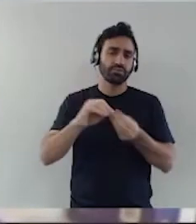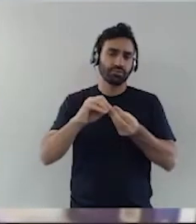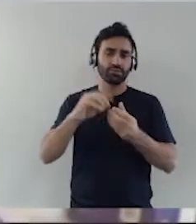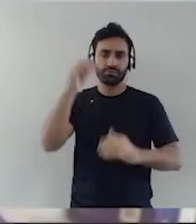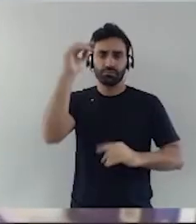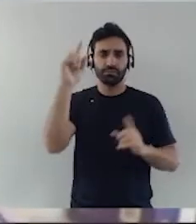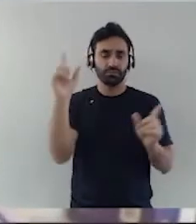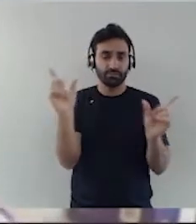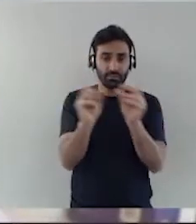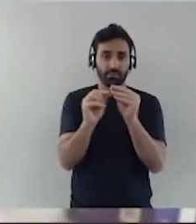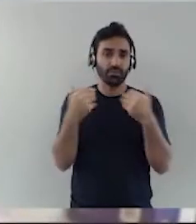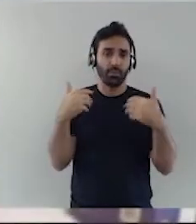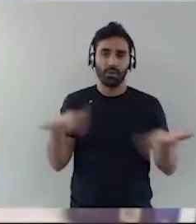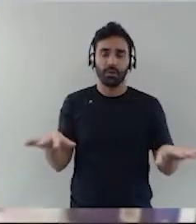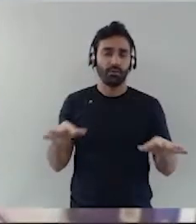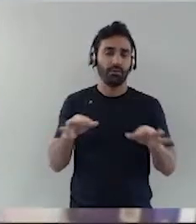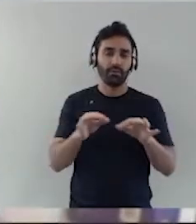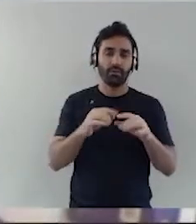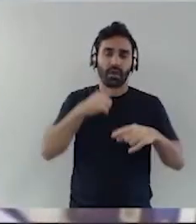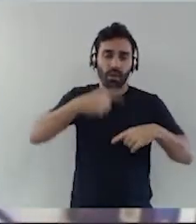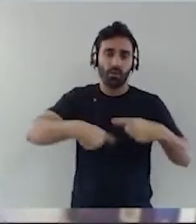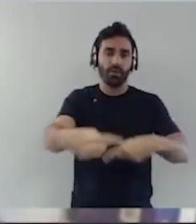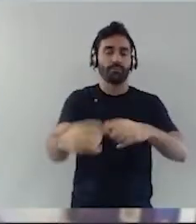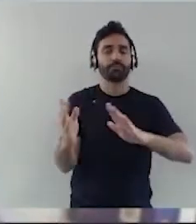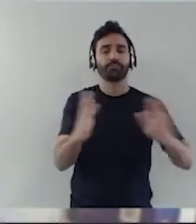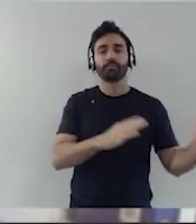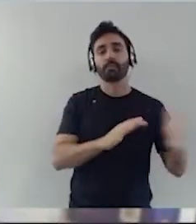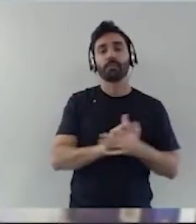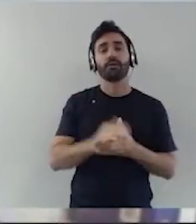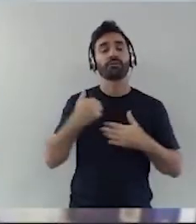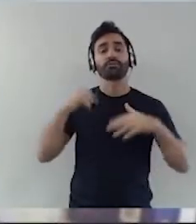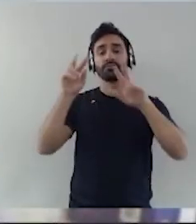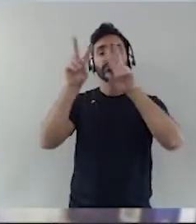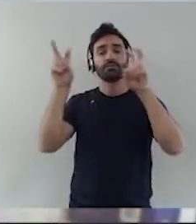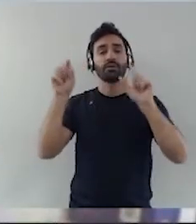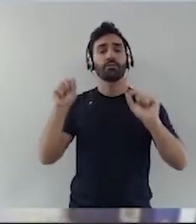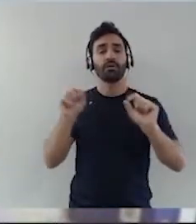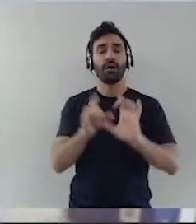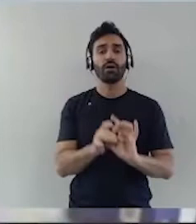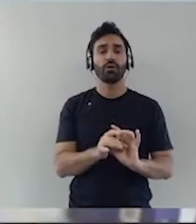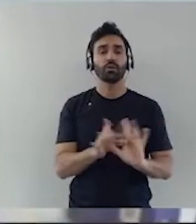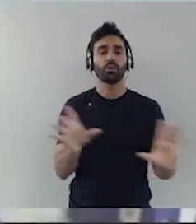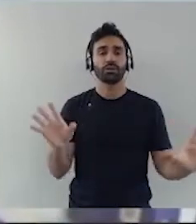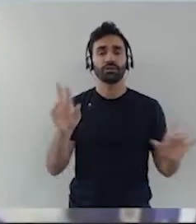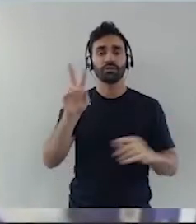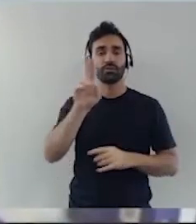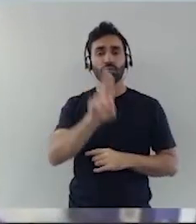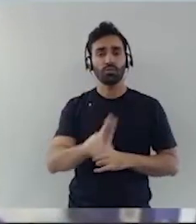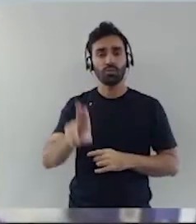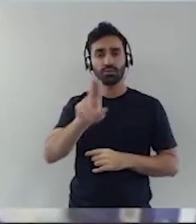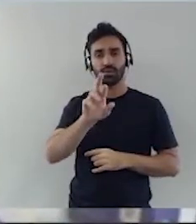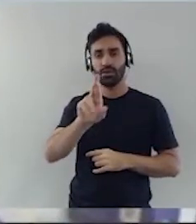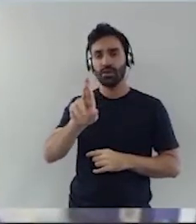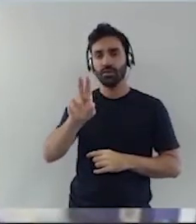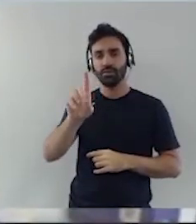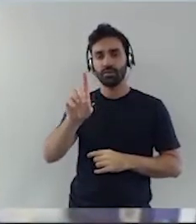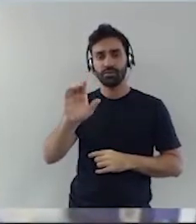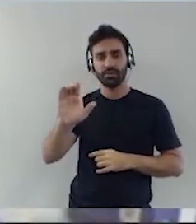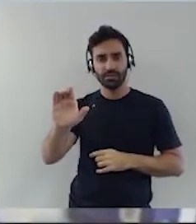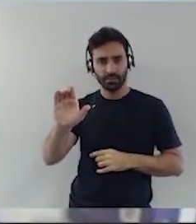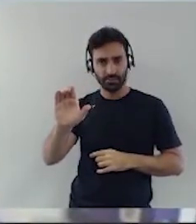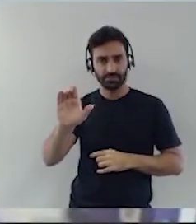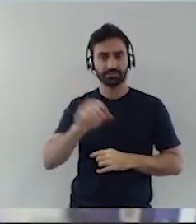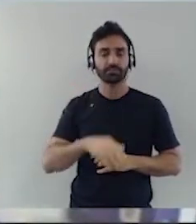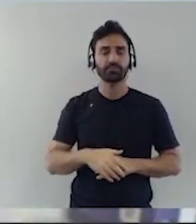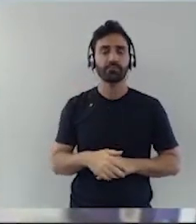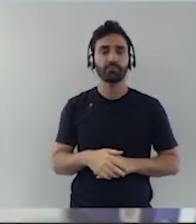meu recado sem rodeios. O meu tema é autorização para o uso do RDC e suas implicações.